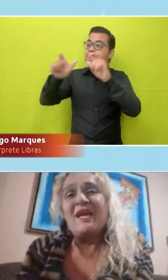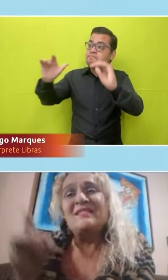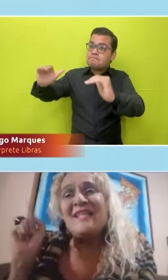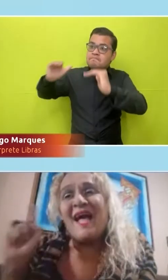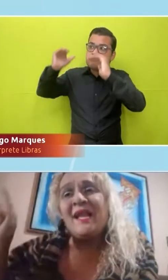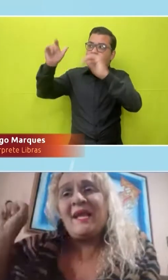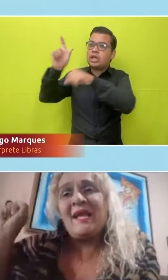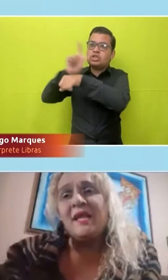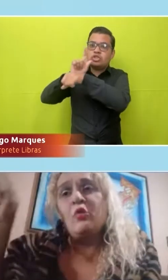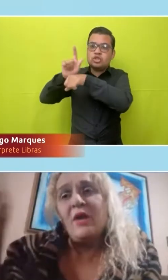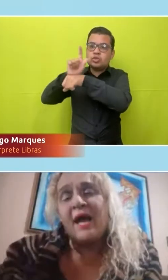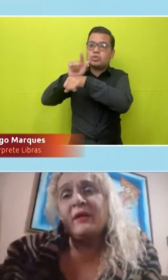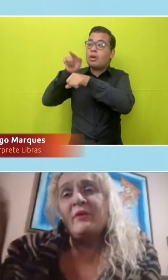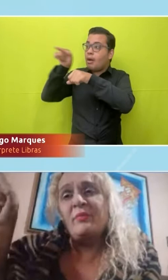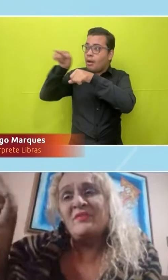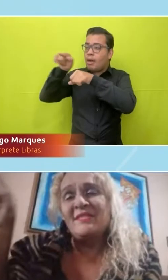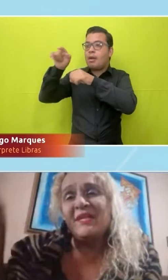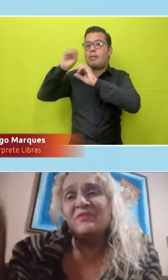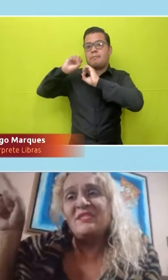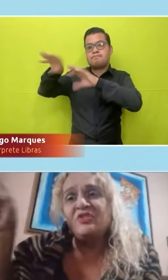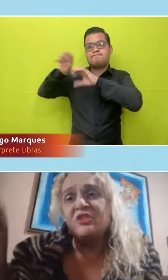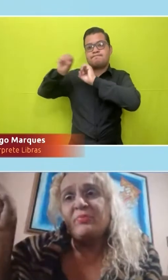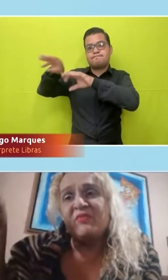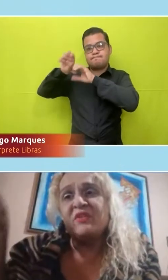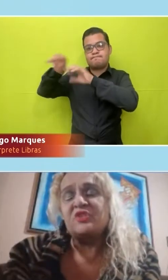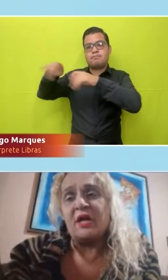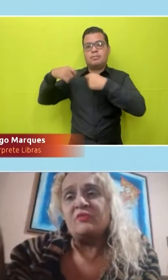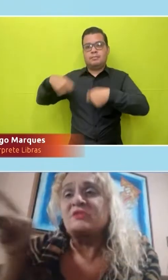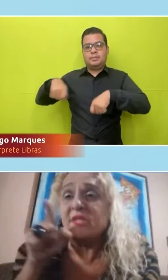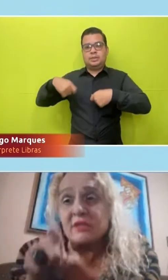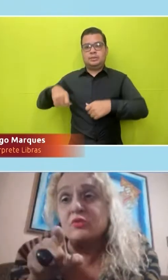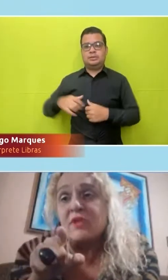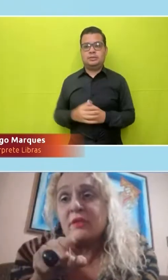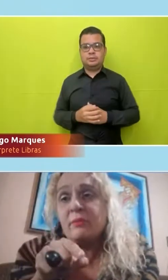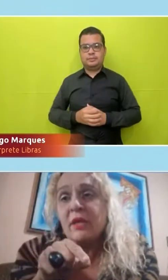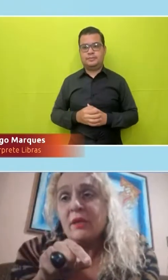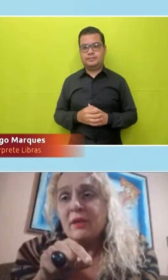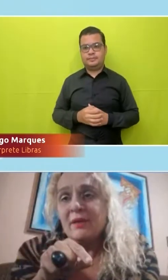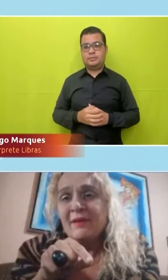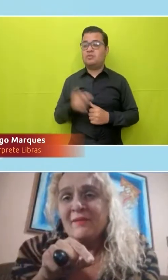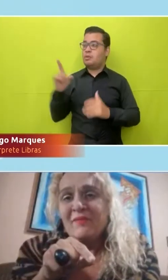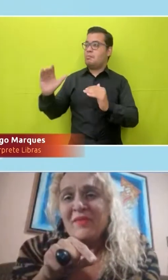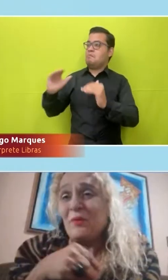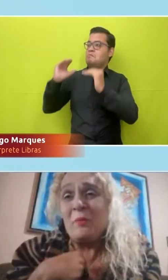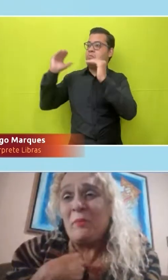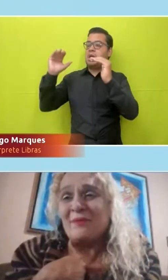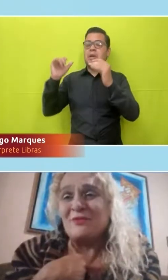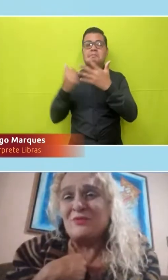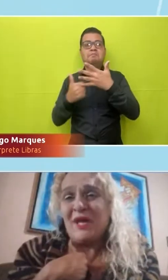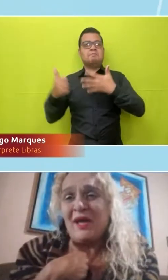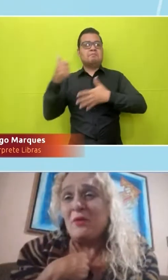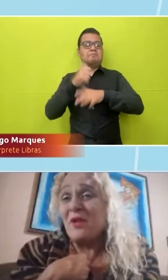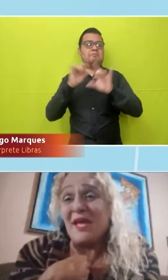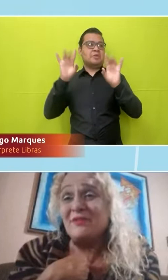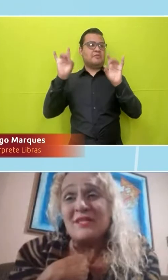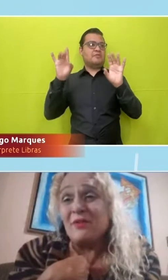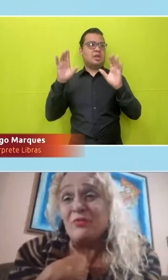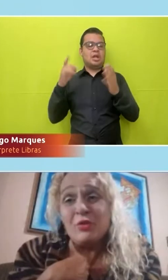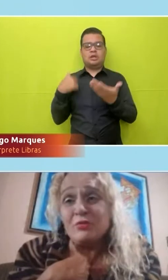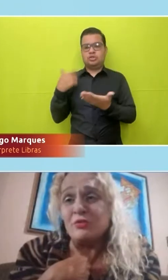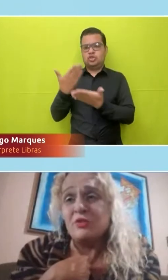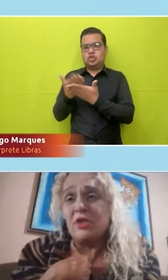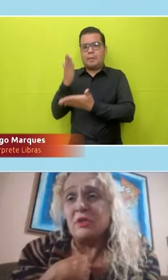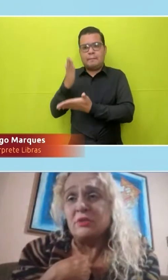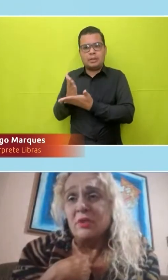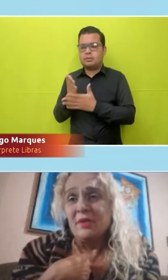Porque estar naquele lugar que você se diz privilegiado, você tem que estudar também. Eu não paro de estudar. Eu leio e escrevo